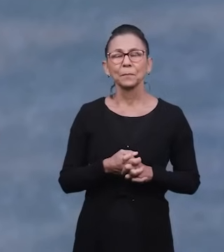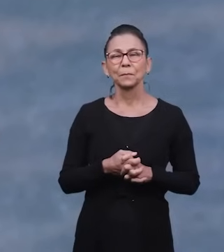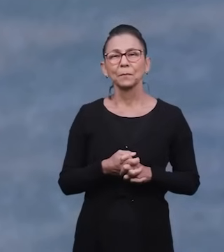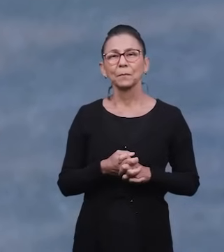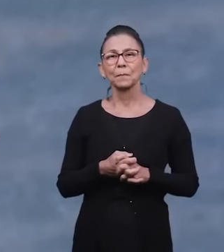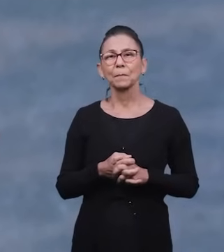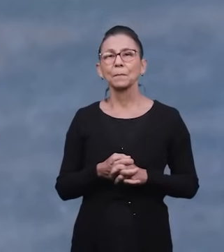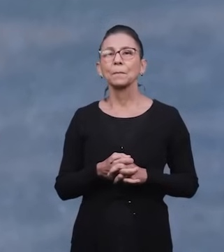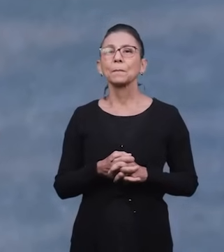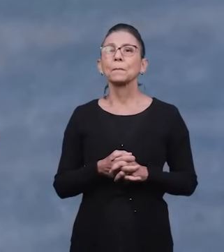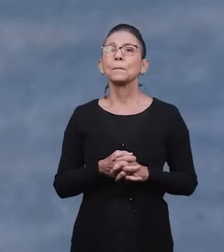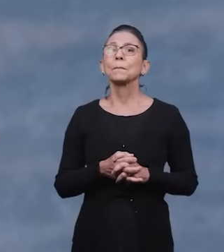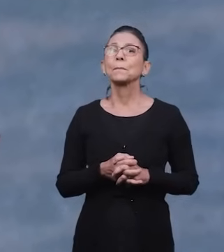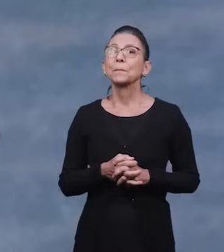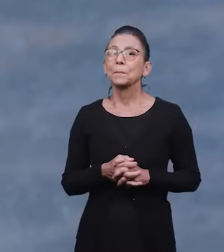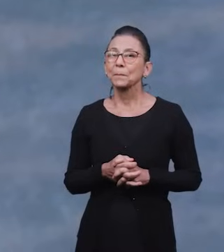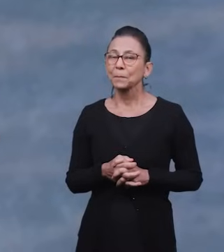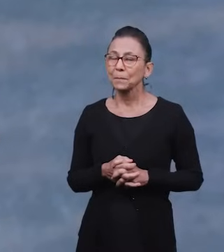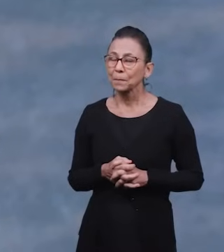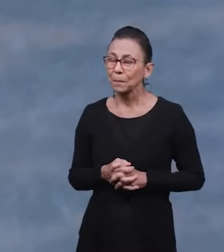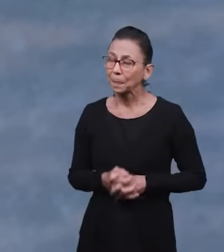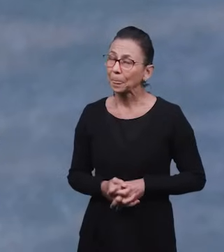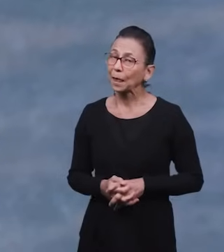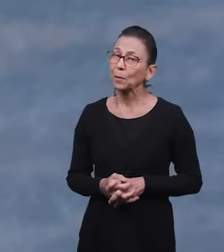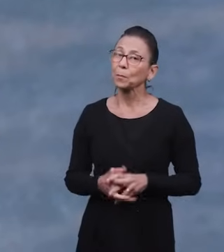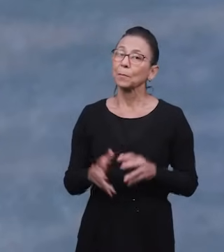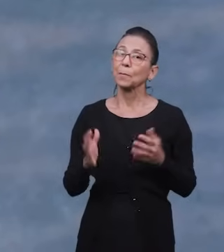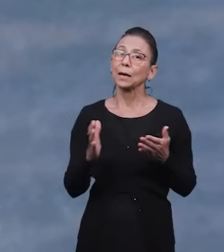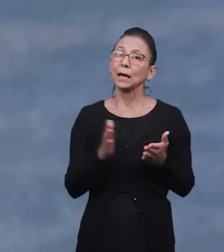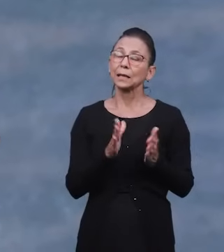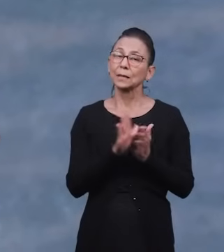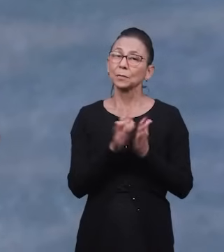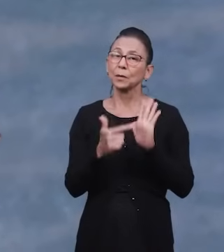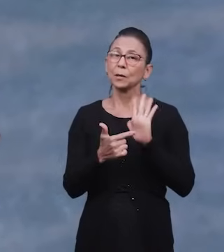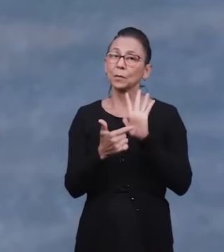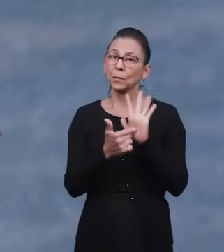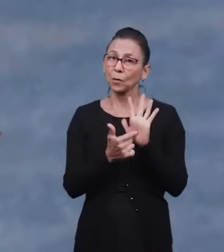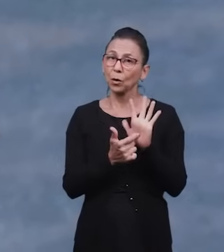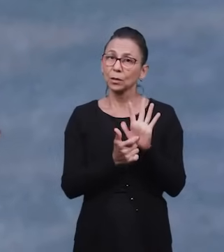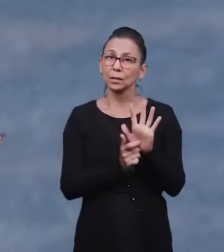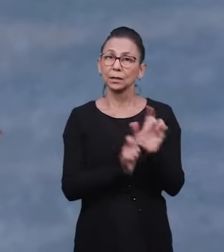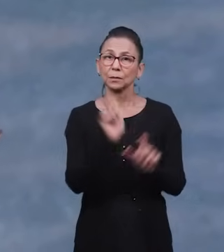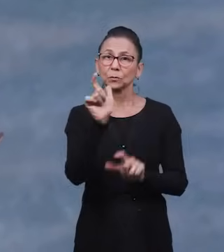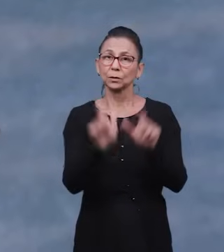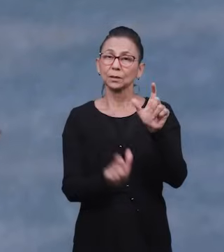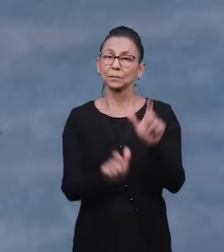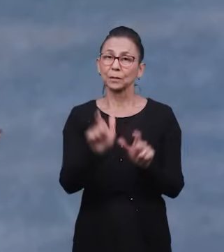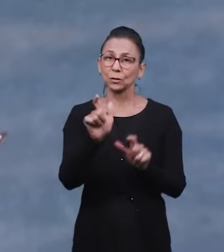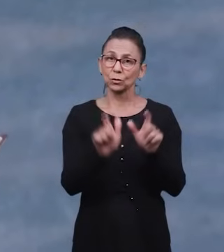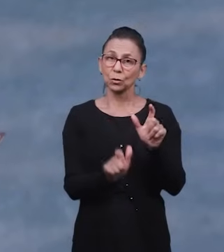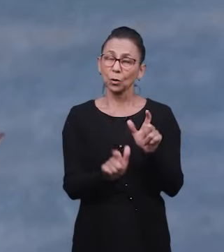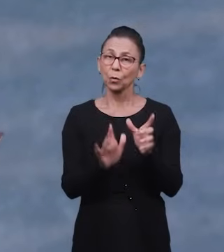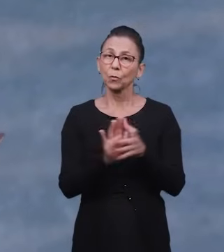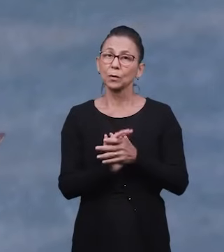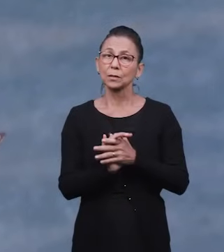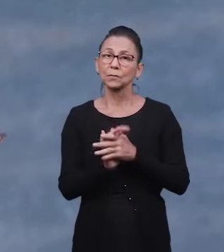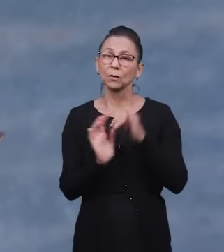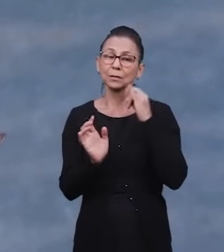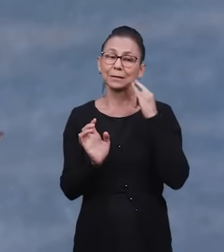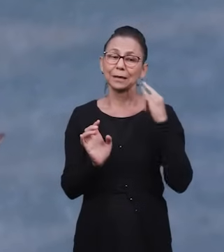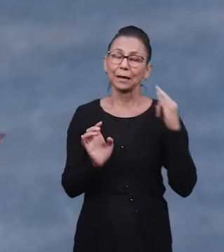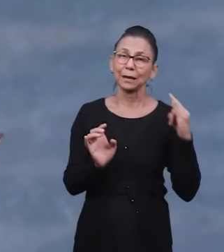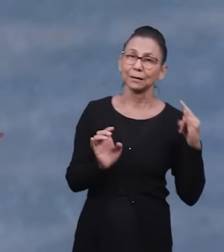a Bíblia fala o seguinte, muitos ouvirão a espírito enganadores. Ou seja, quem tem ouvidos, o que diz a